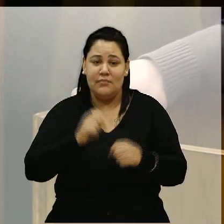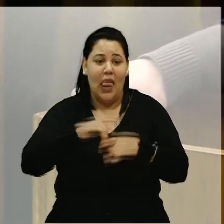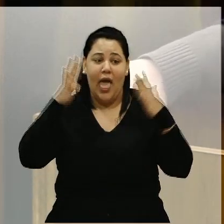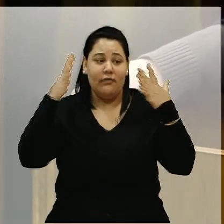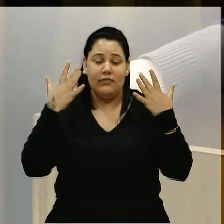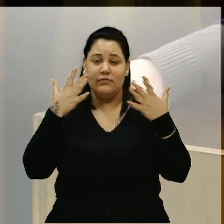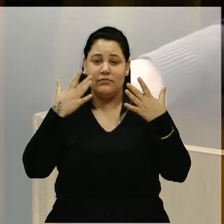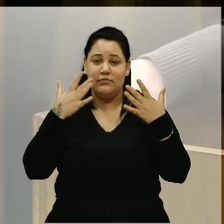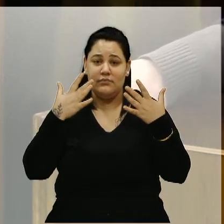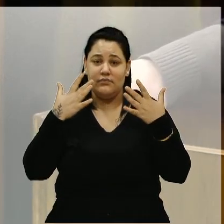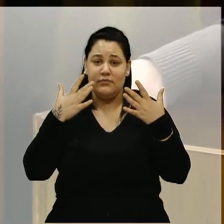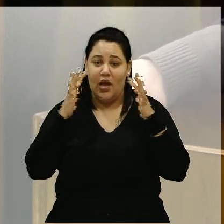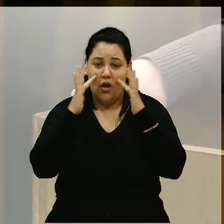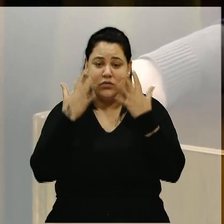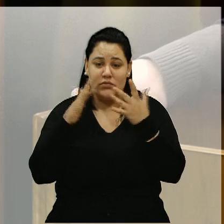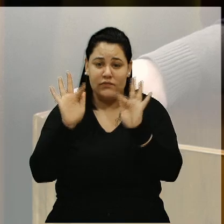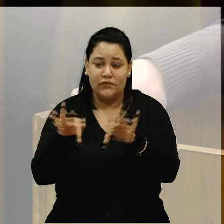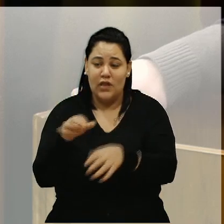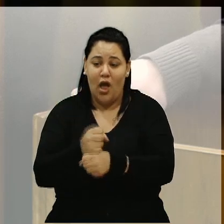obras sejam concluídas.